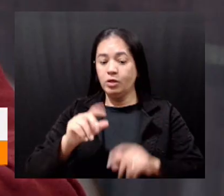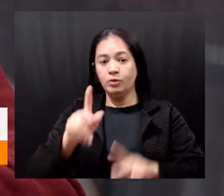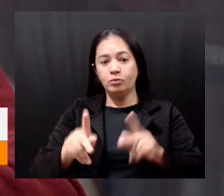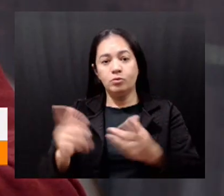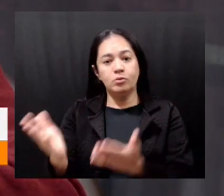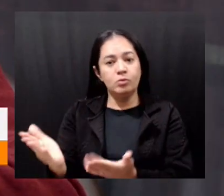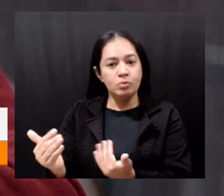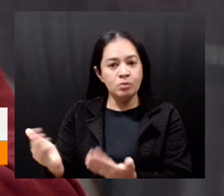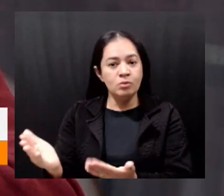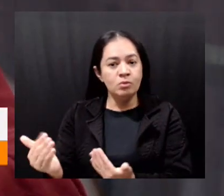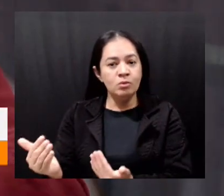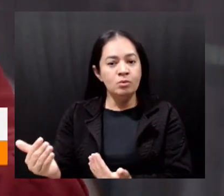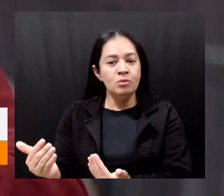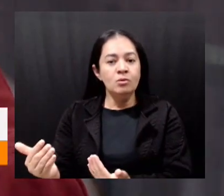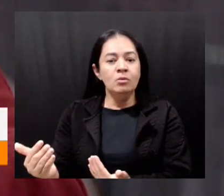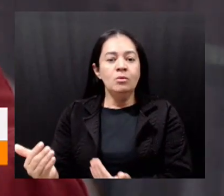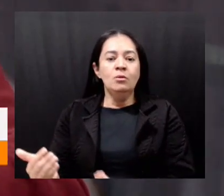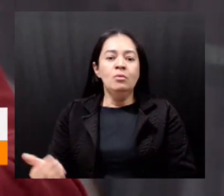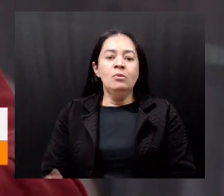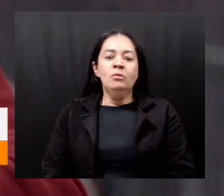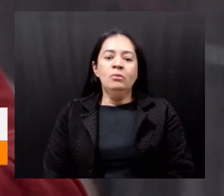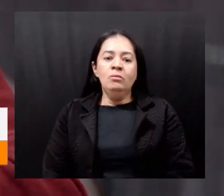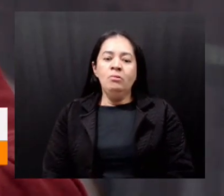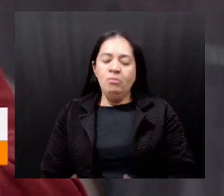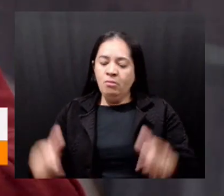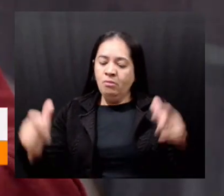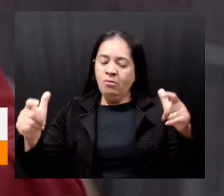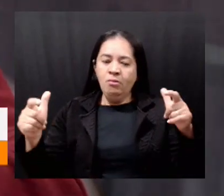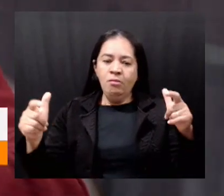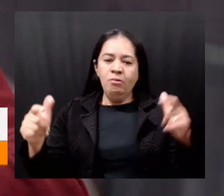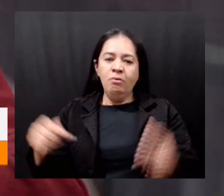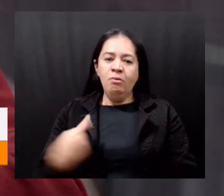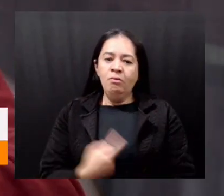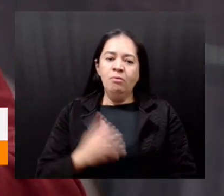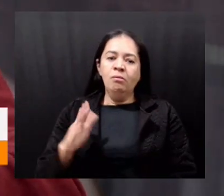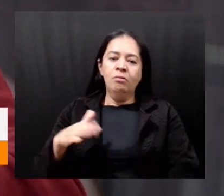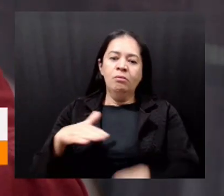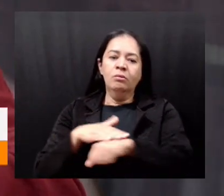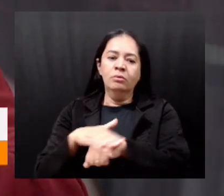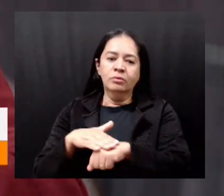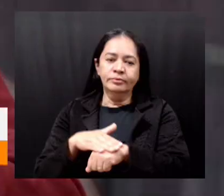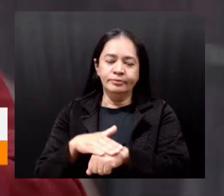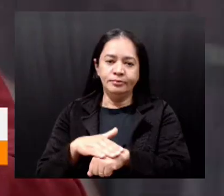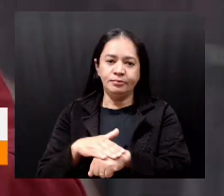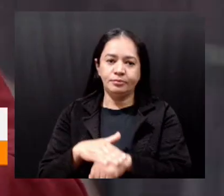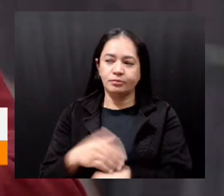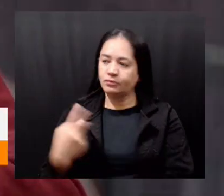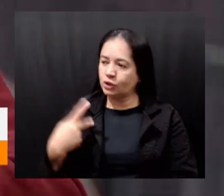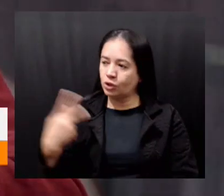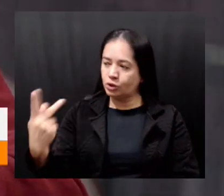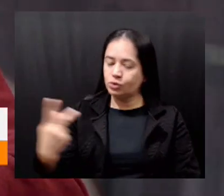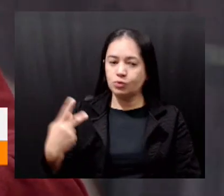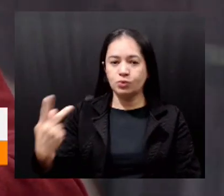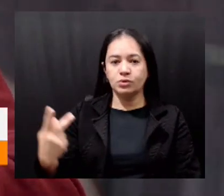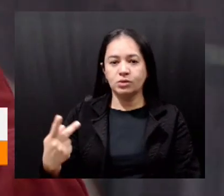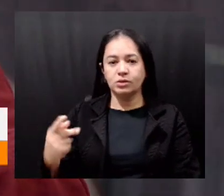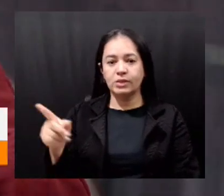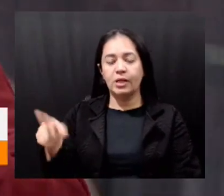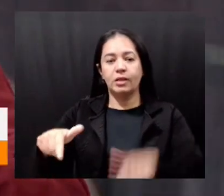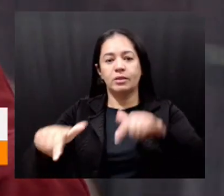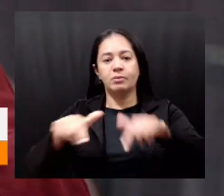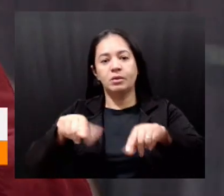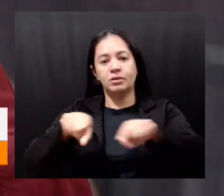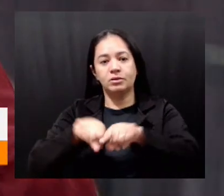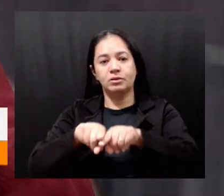né, e a gente estava conversando, né, no começo do programa, a Karine, ela trabalha com isso também, né, e ela também,